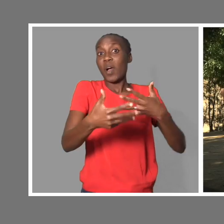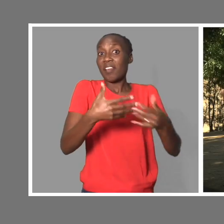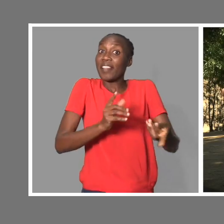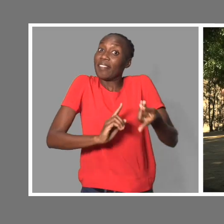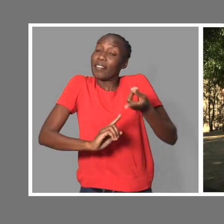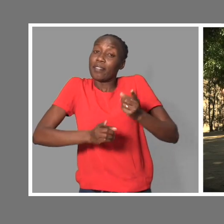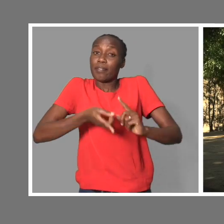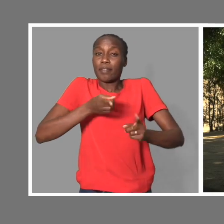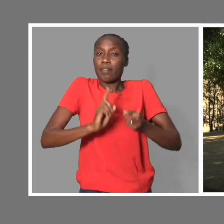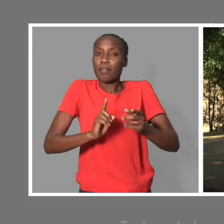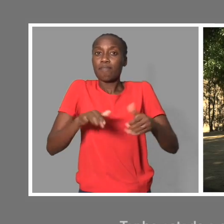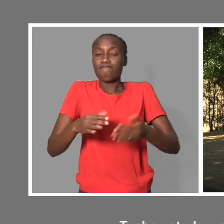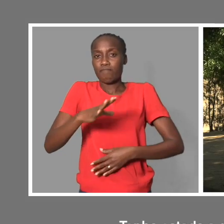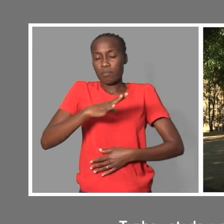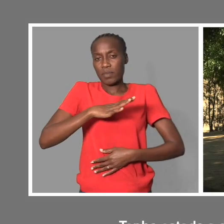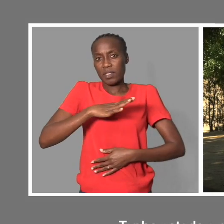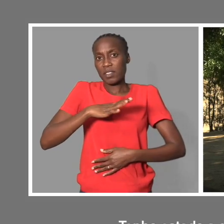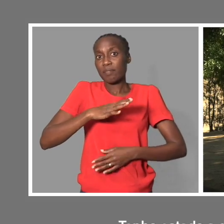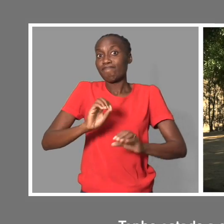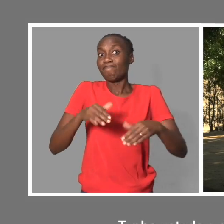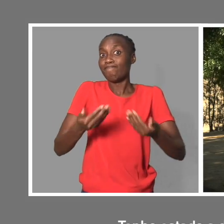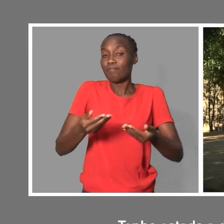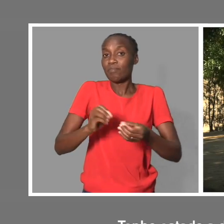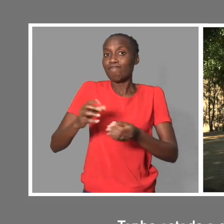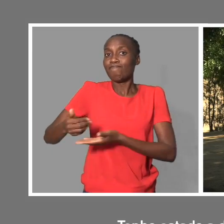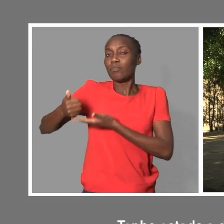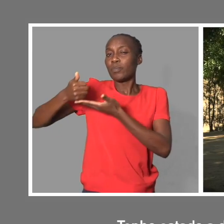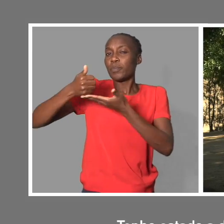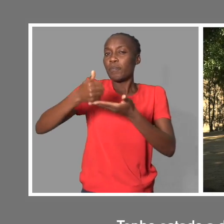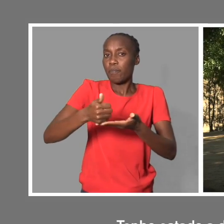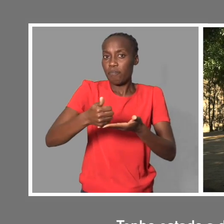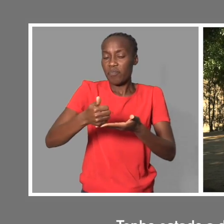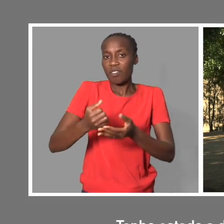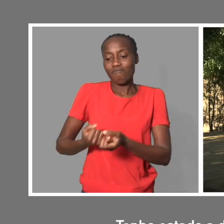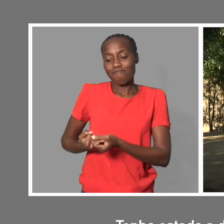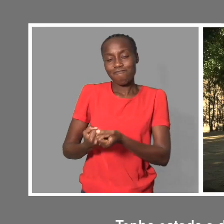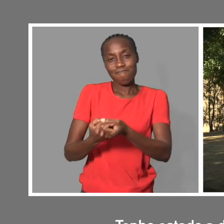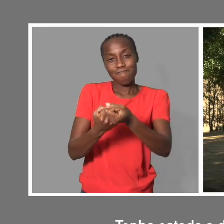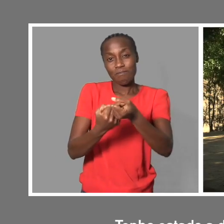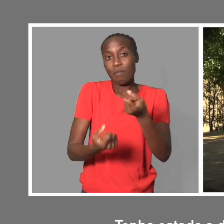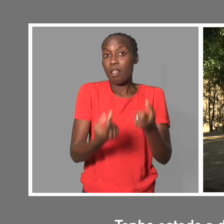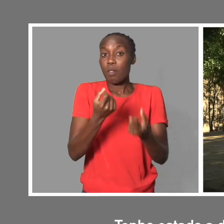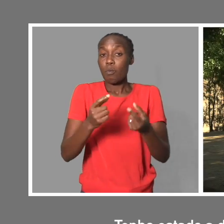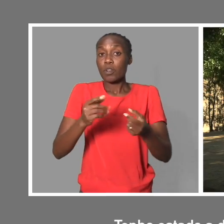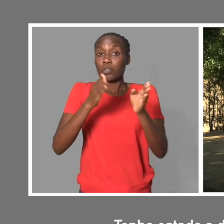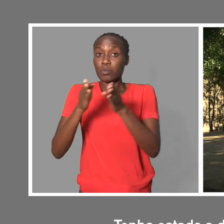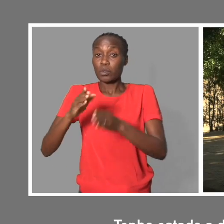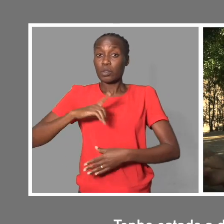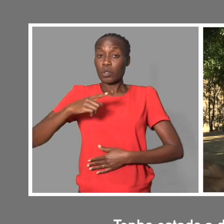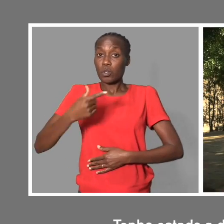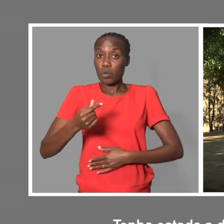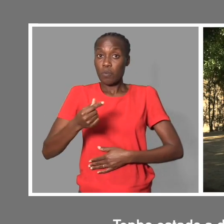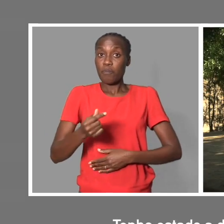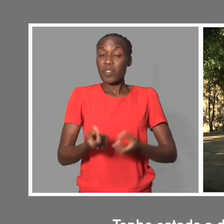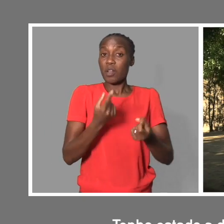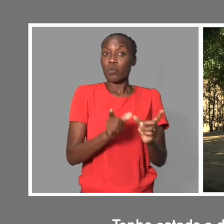Provavelmente. Eu tenho estado a dar uma certa assessoria a alguns treinadores, a alguns clubes por